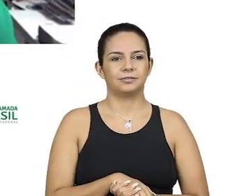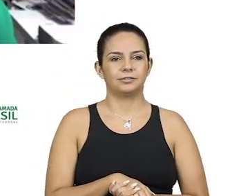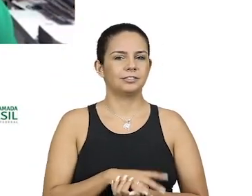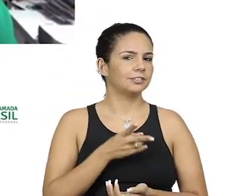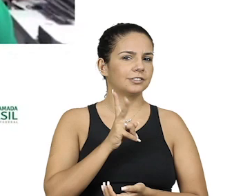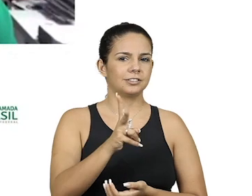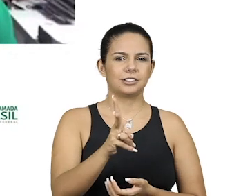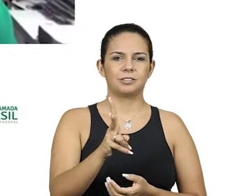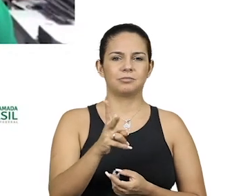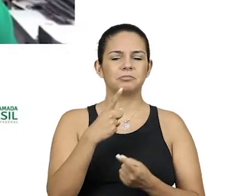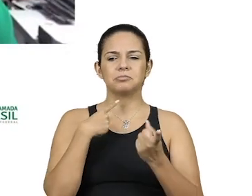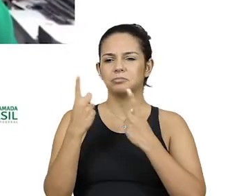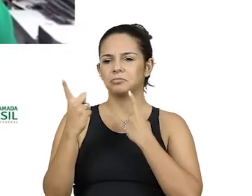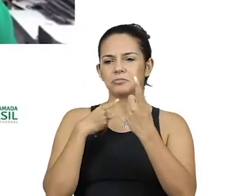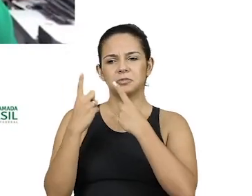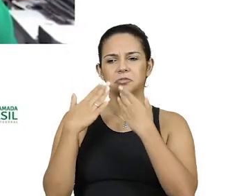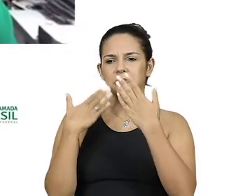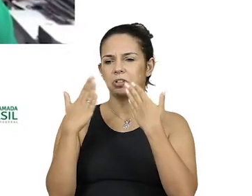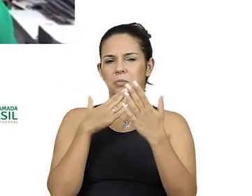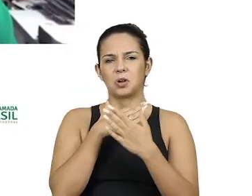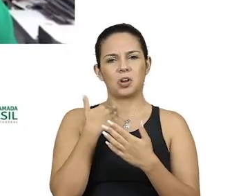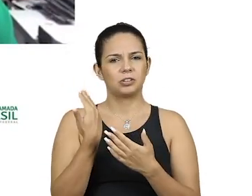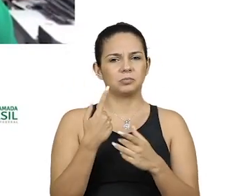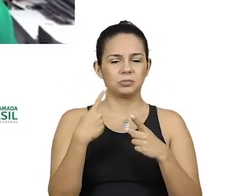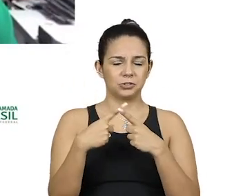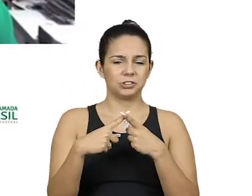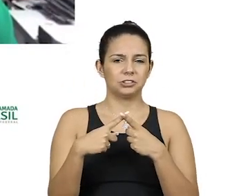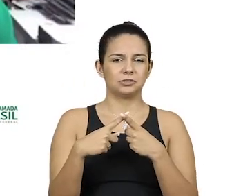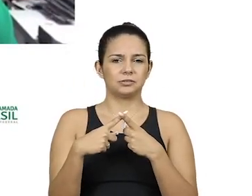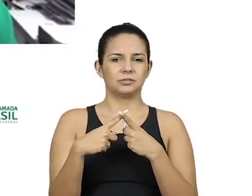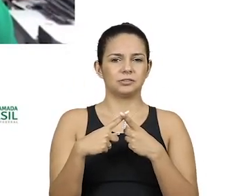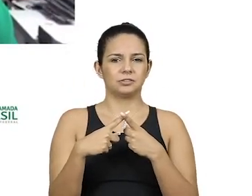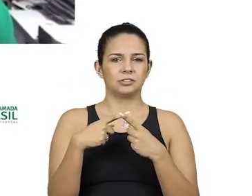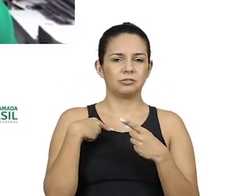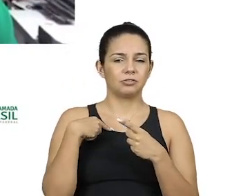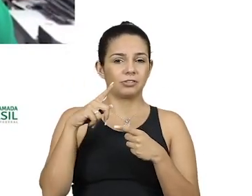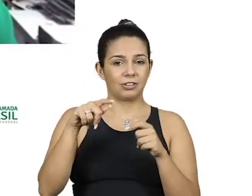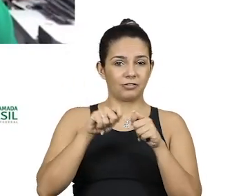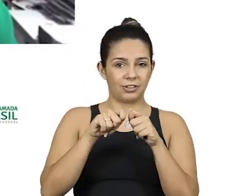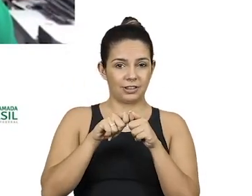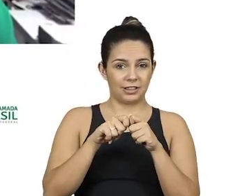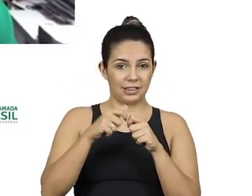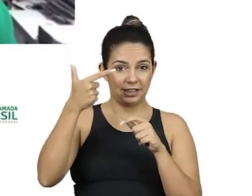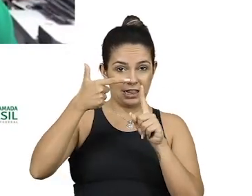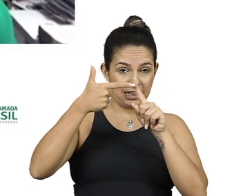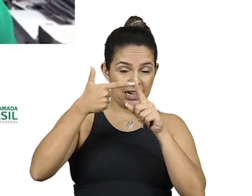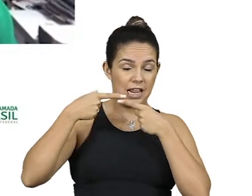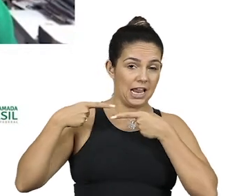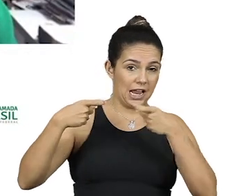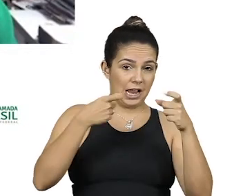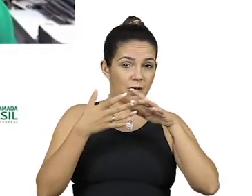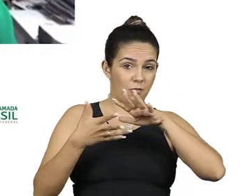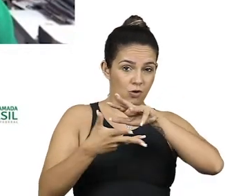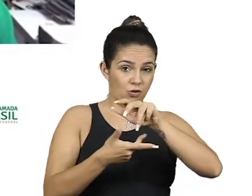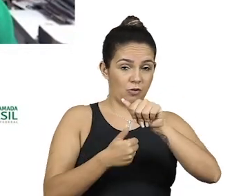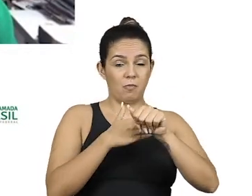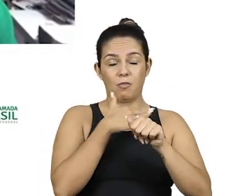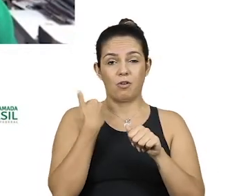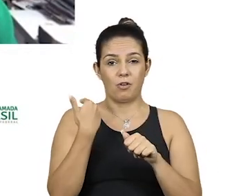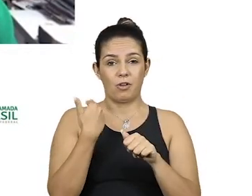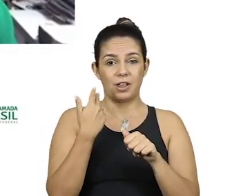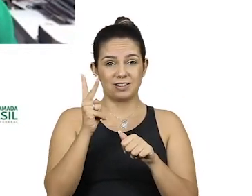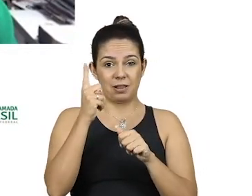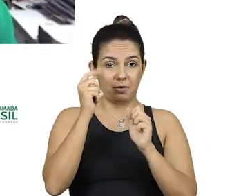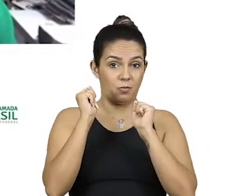Sempre dialoguei com a morte, porque eu fui criada na Segunda Guerra Mundial, onde a morte era sempre